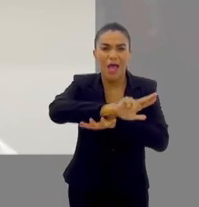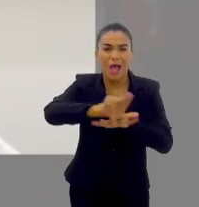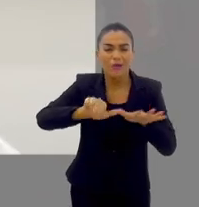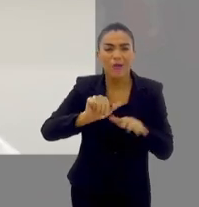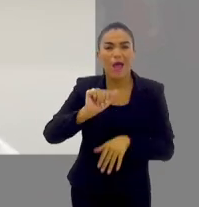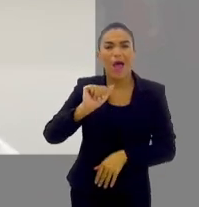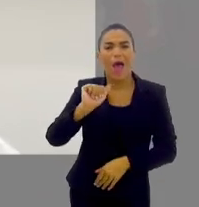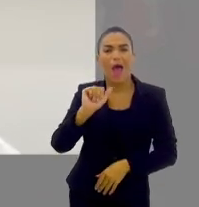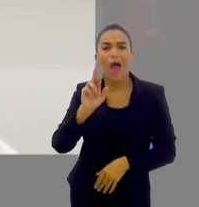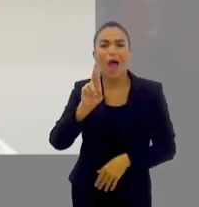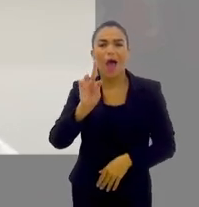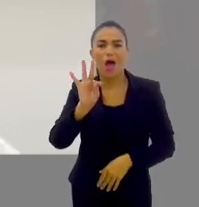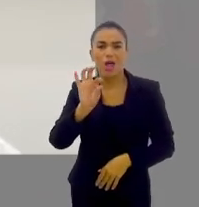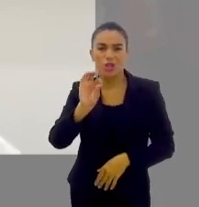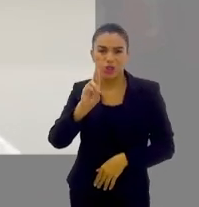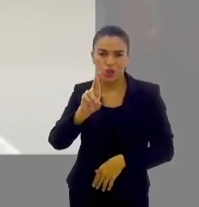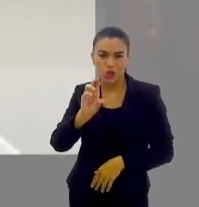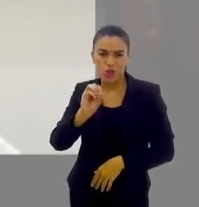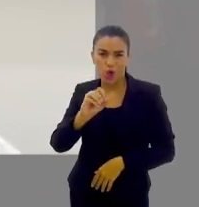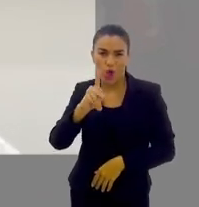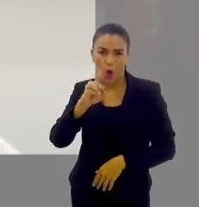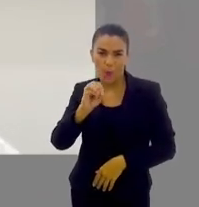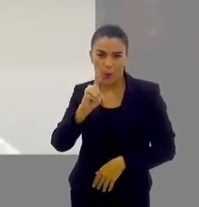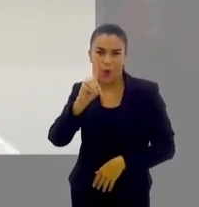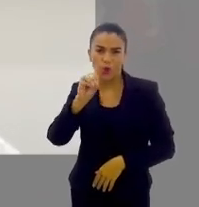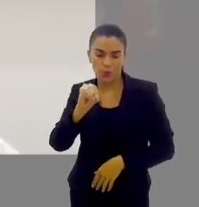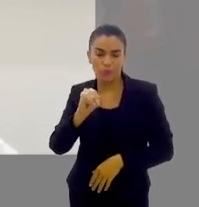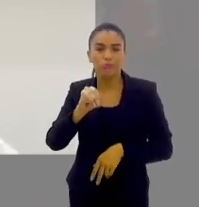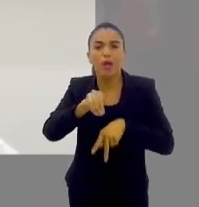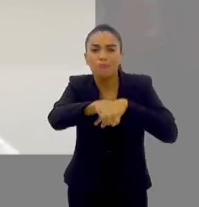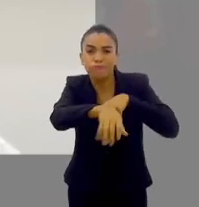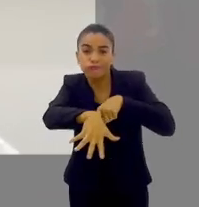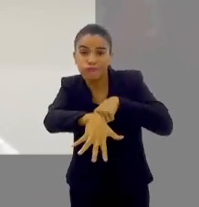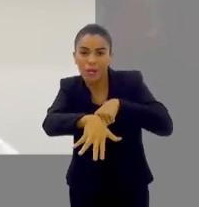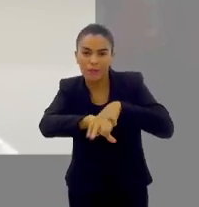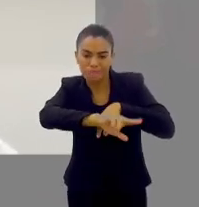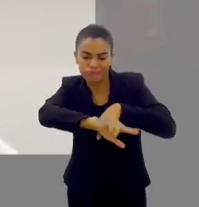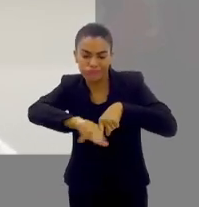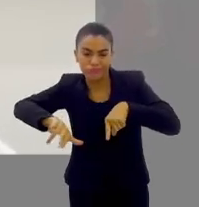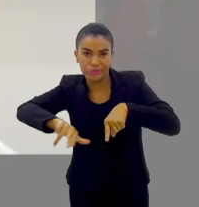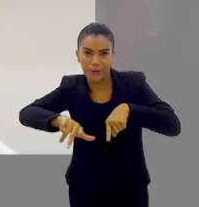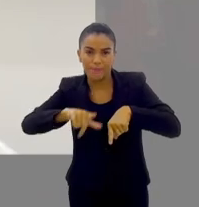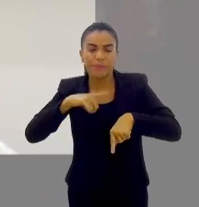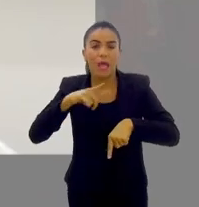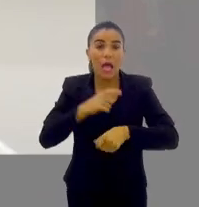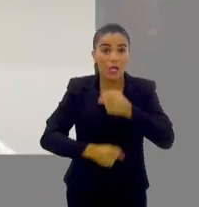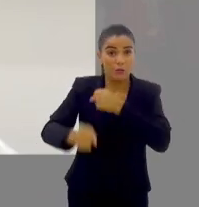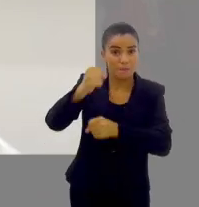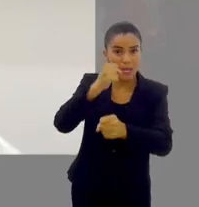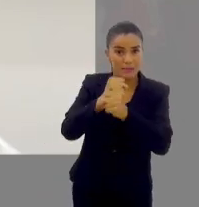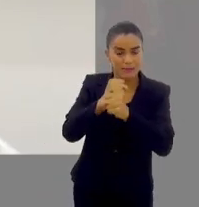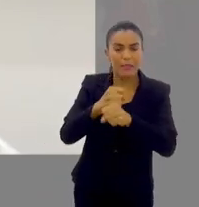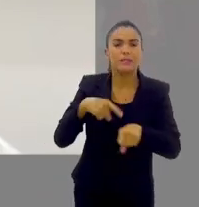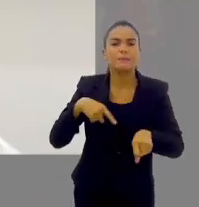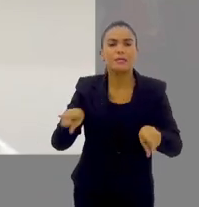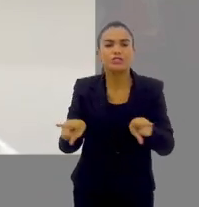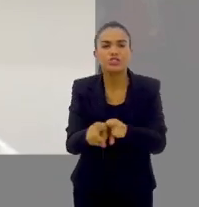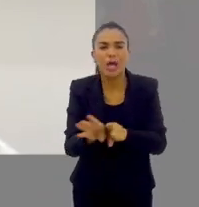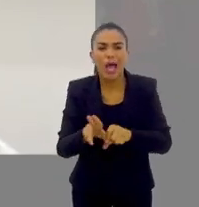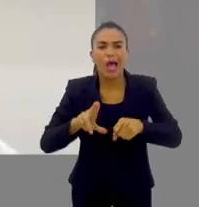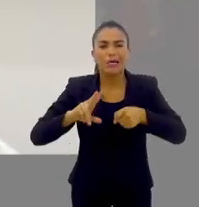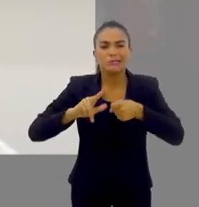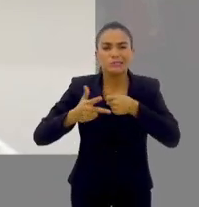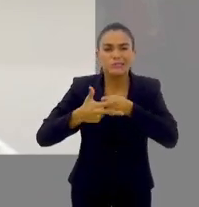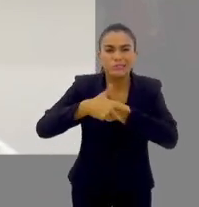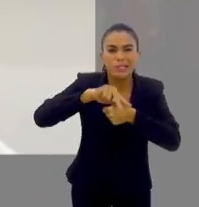né? Os arbovírus. E dengue, ela é a bola da vez, né? Já foi chikungunya no passado, já foi a zika